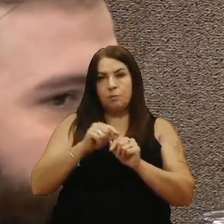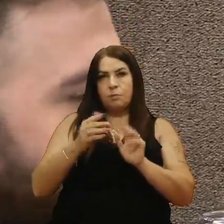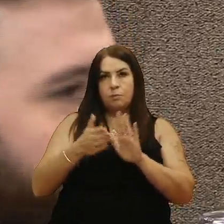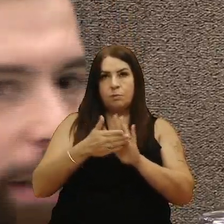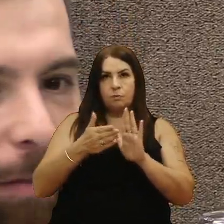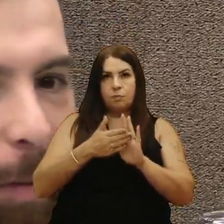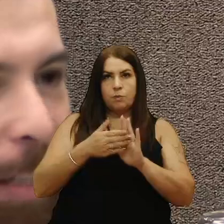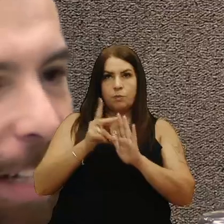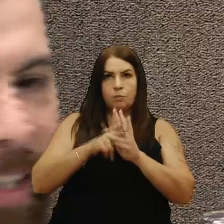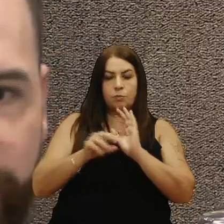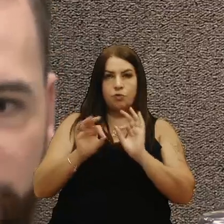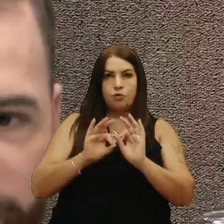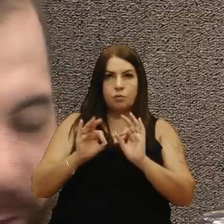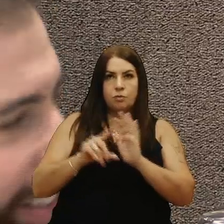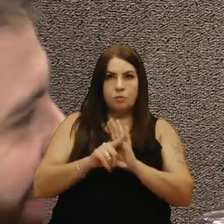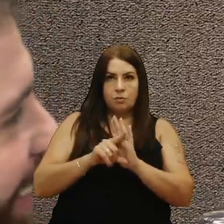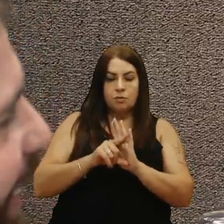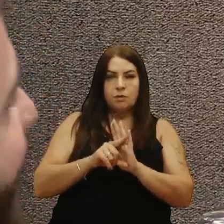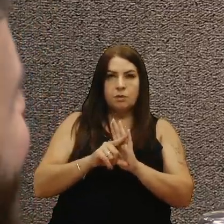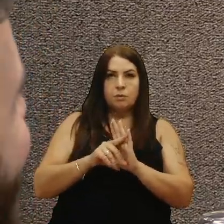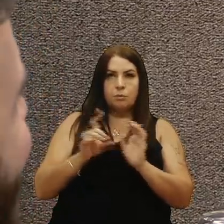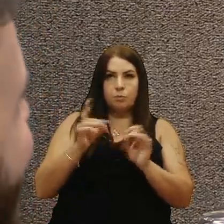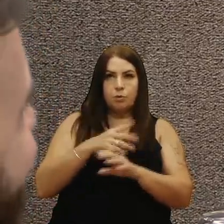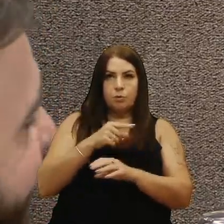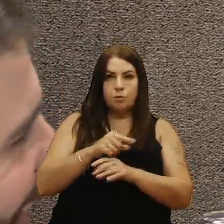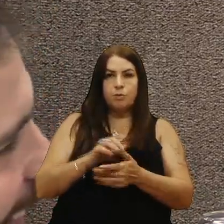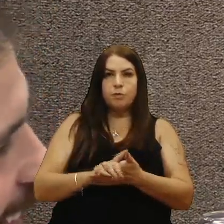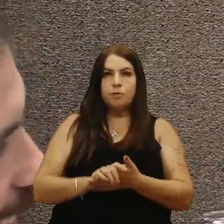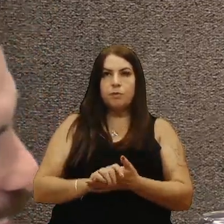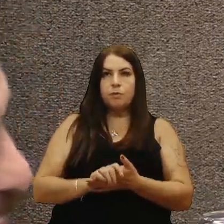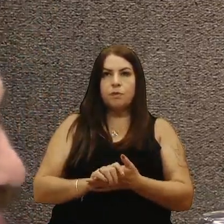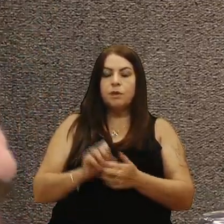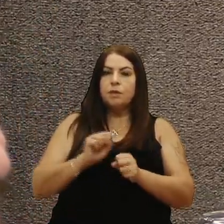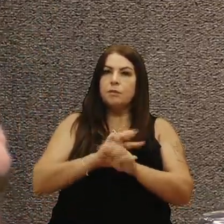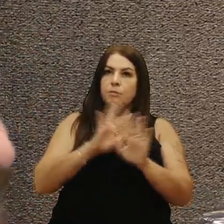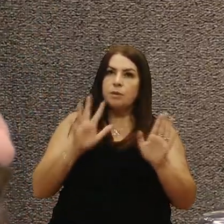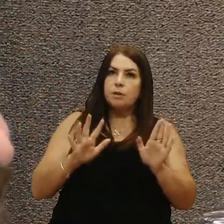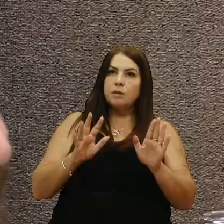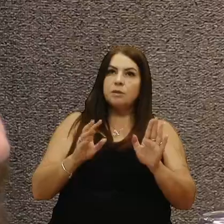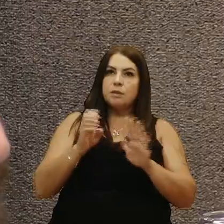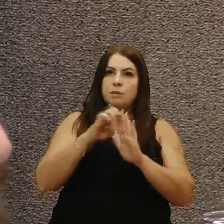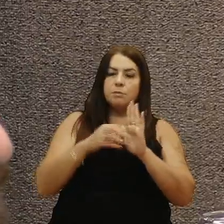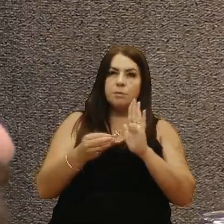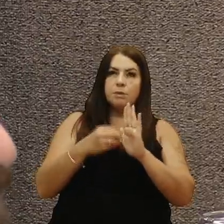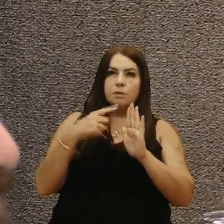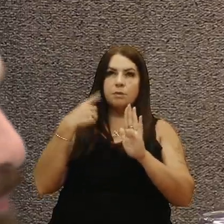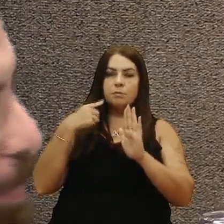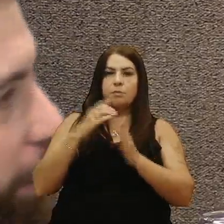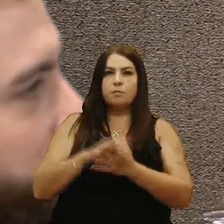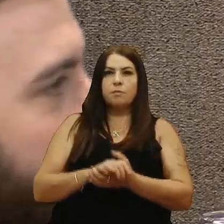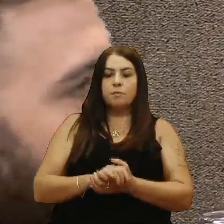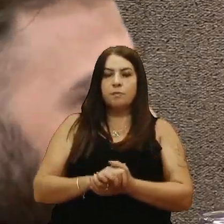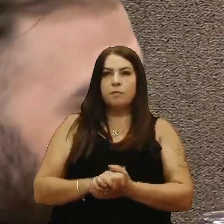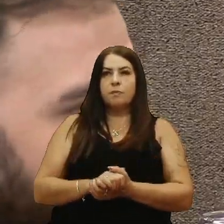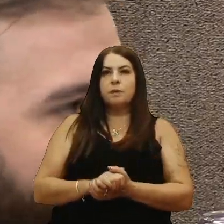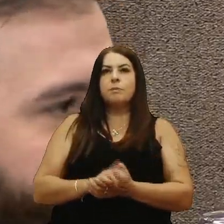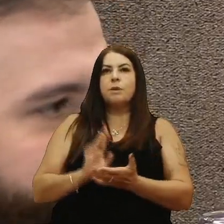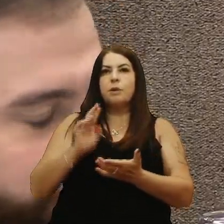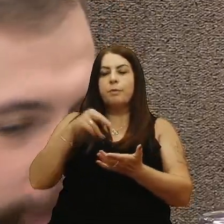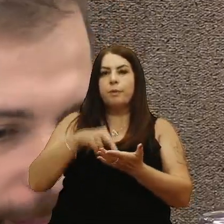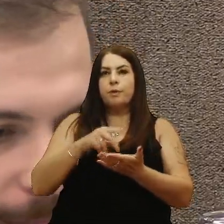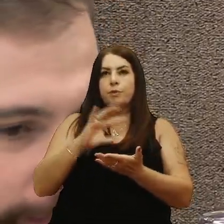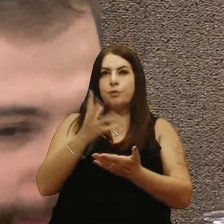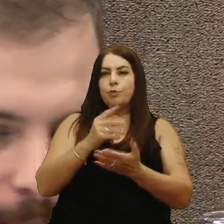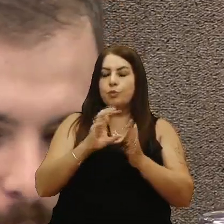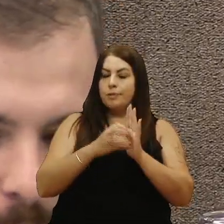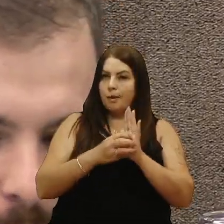pauta o nosso projeto. Já está pronto para vir para a pauta, que é a transparência nas emendas parlamentares, para realmente trazer todos